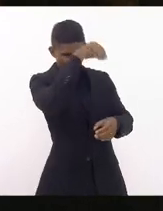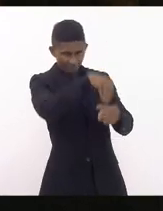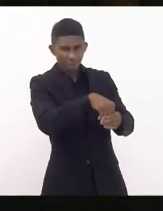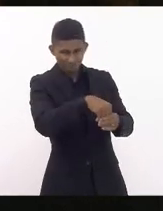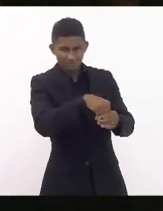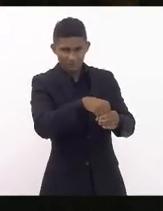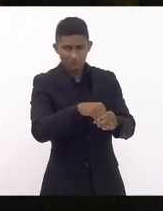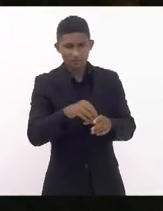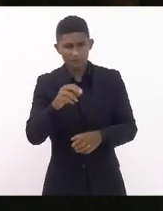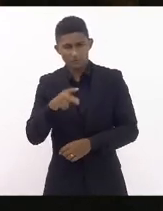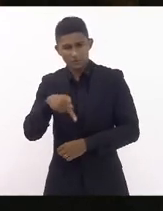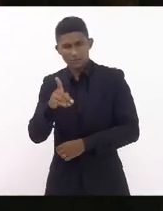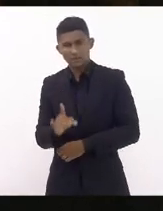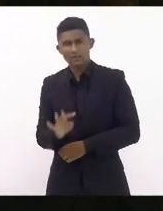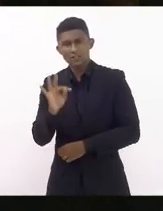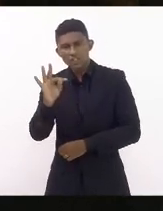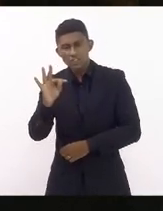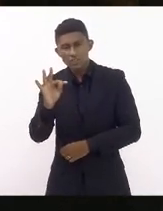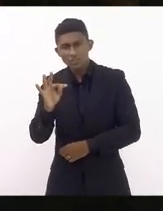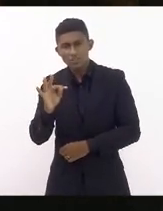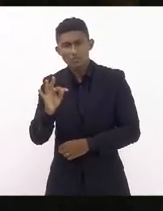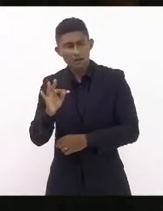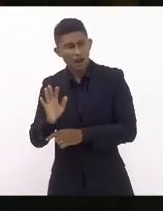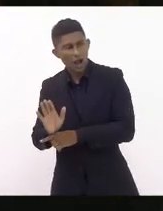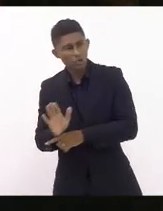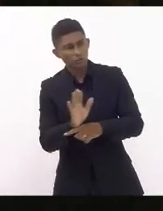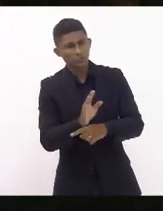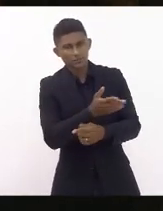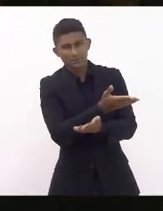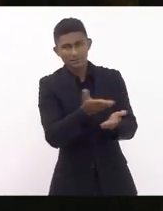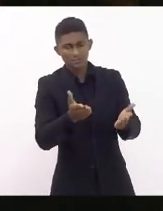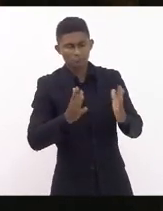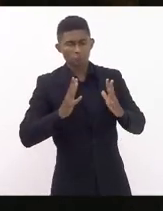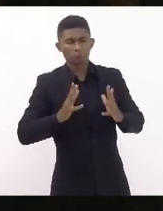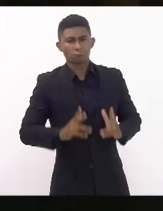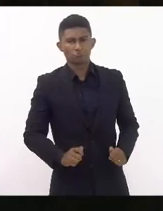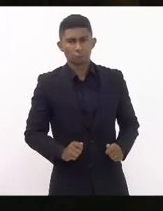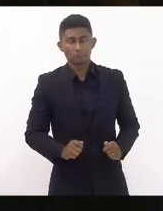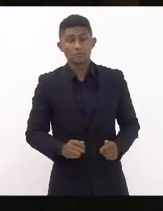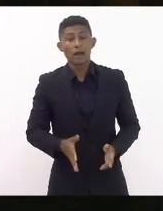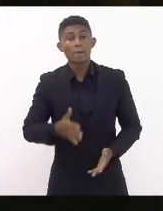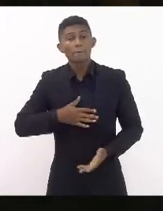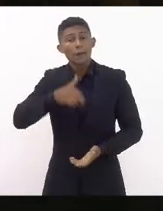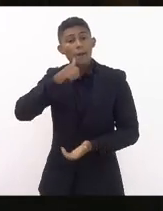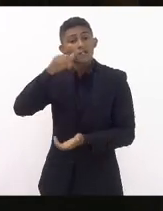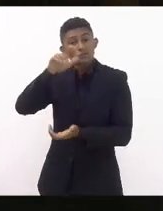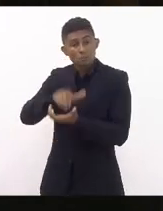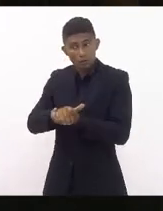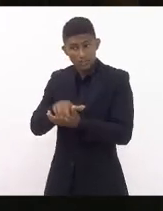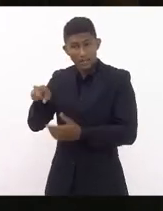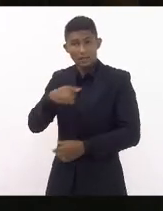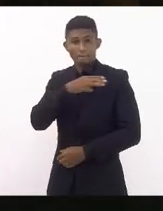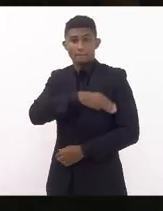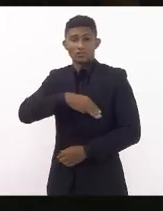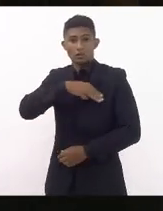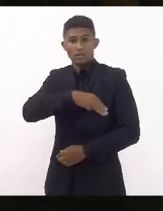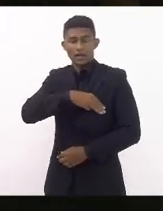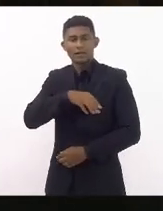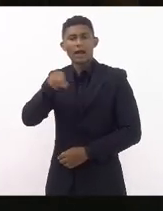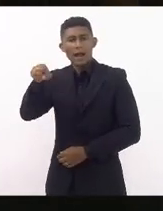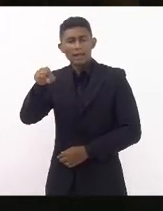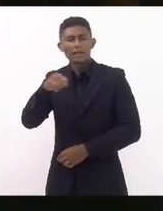socioeducativo, começou pela minha esposa, que é uma missionária, que constantemente faz visitas